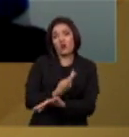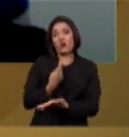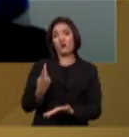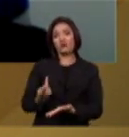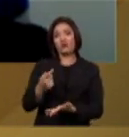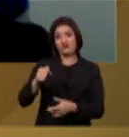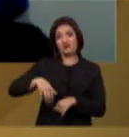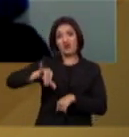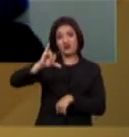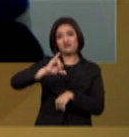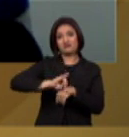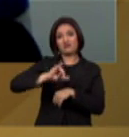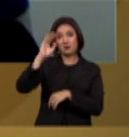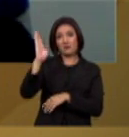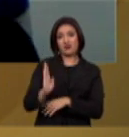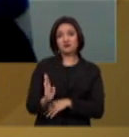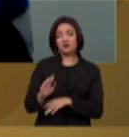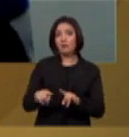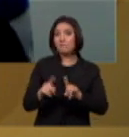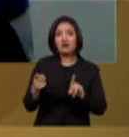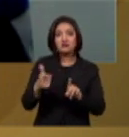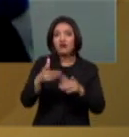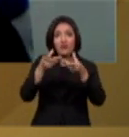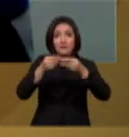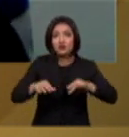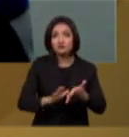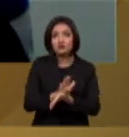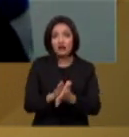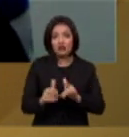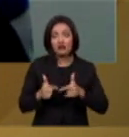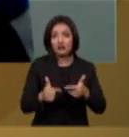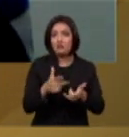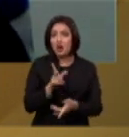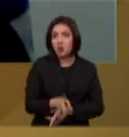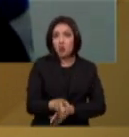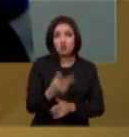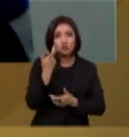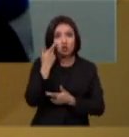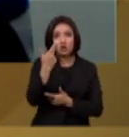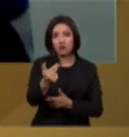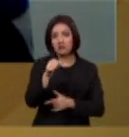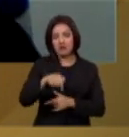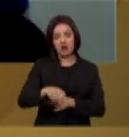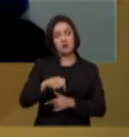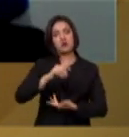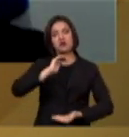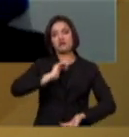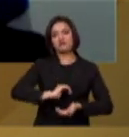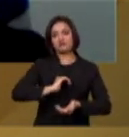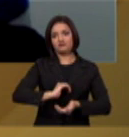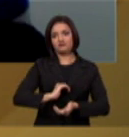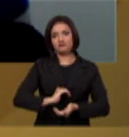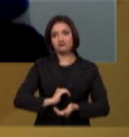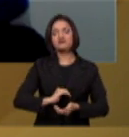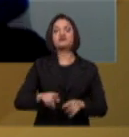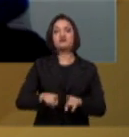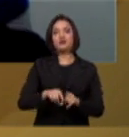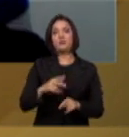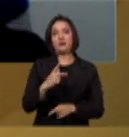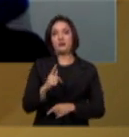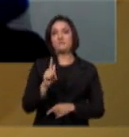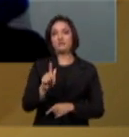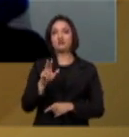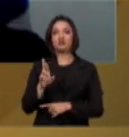capital federal foi submetida não prejudicou os trabalhos deste egrégio Supremo Tribunal Federal e da Procuradoria-Geral